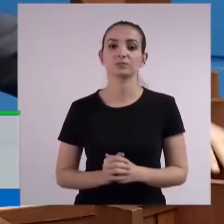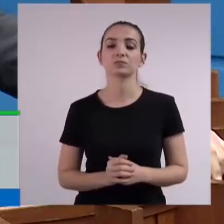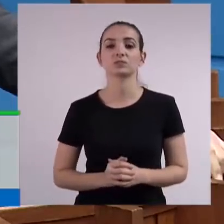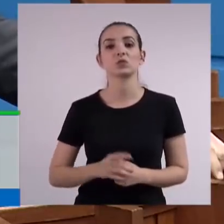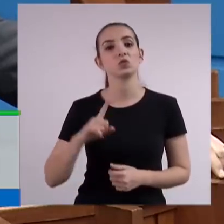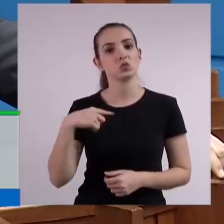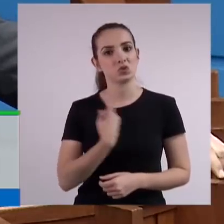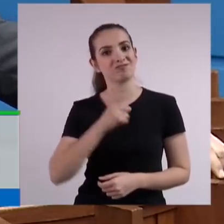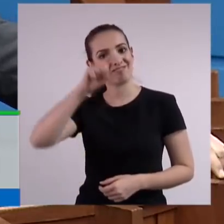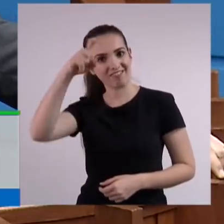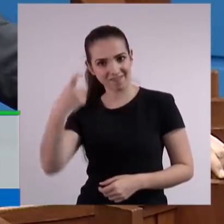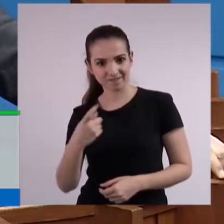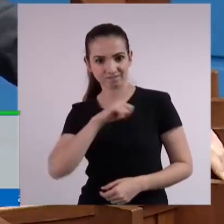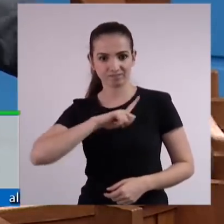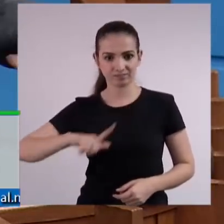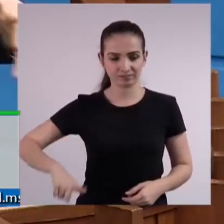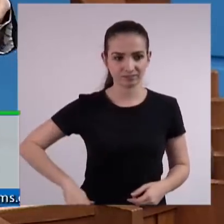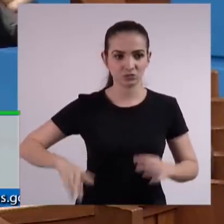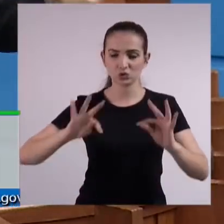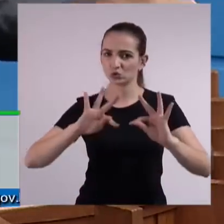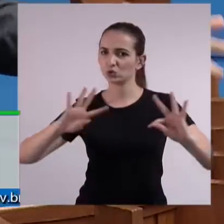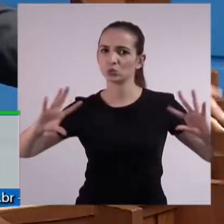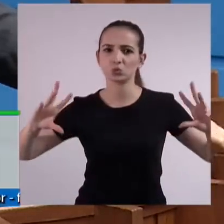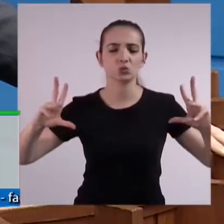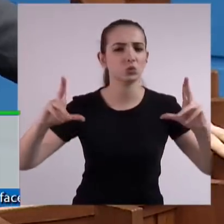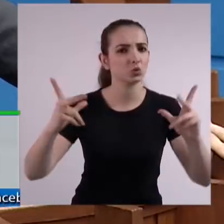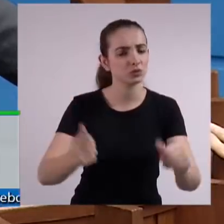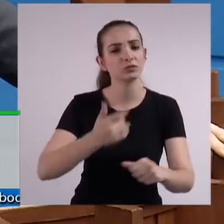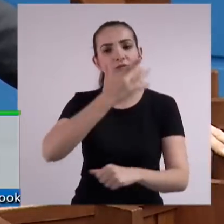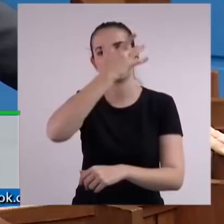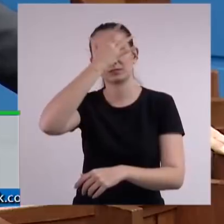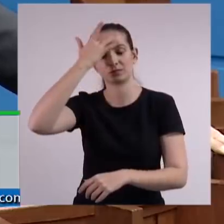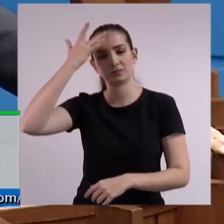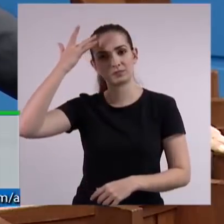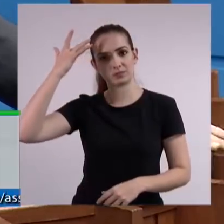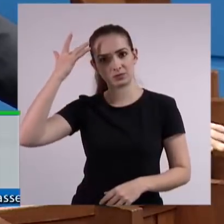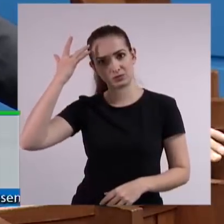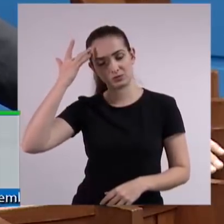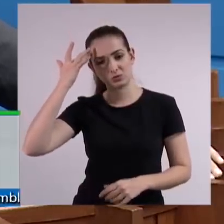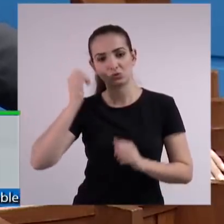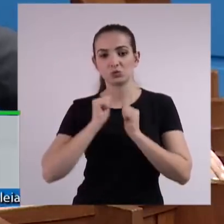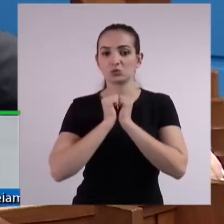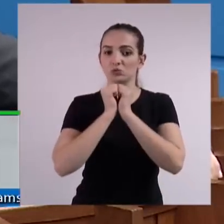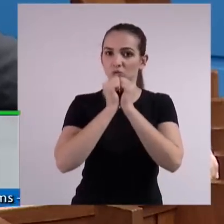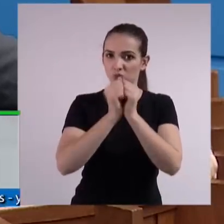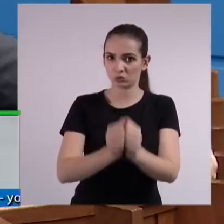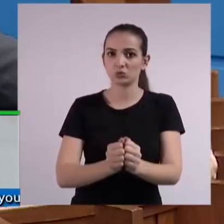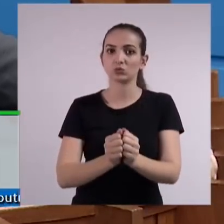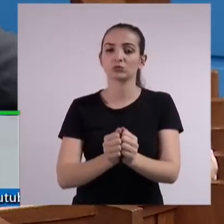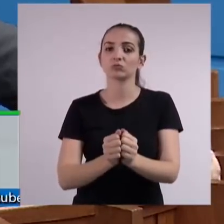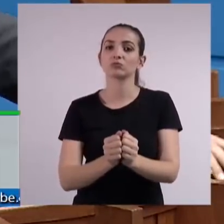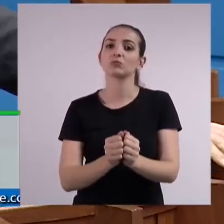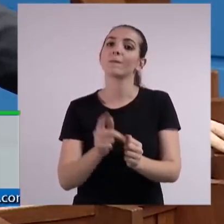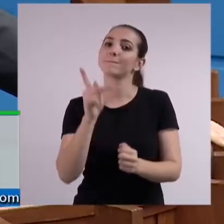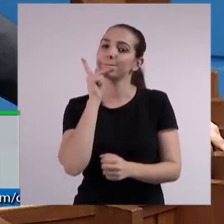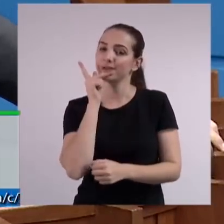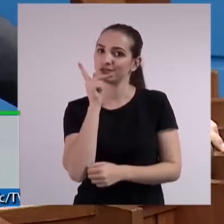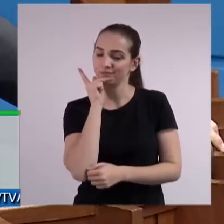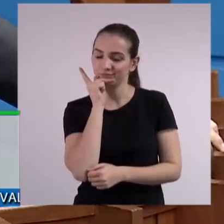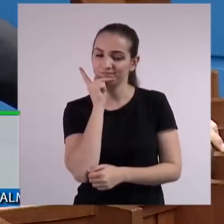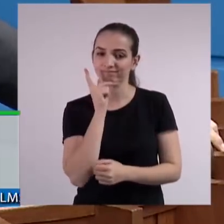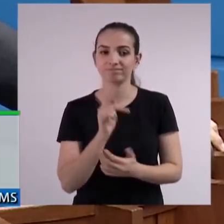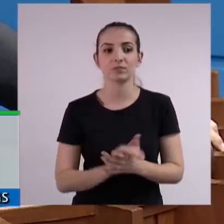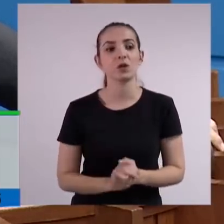nosso ex-governador, de todos aqueles que são membros da executiva do nosso partido,